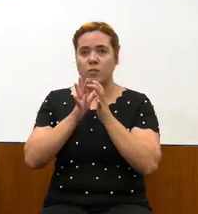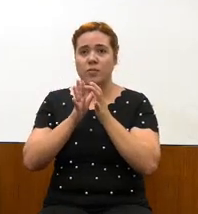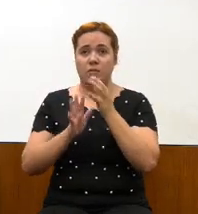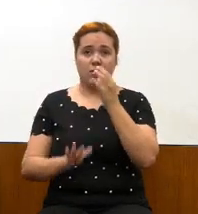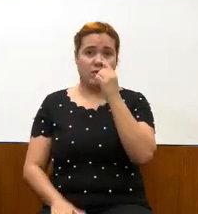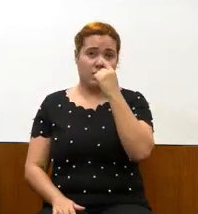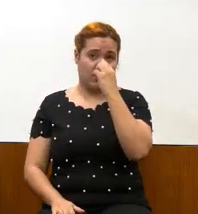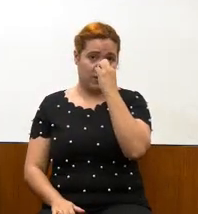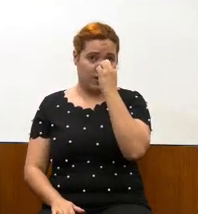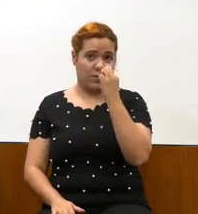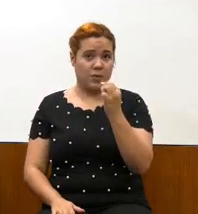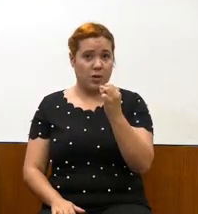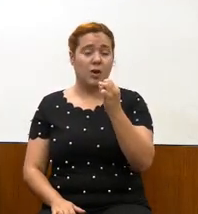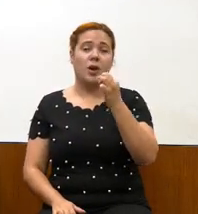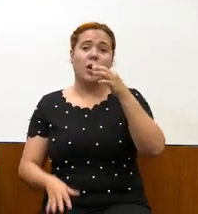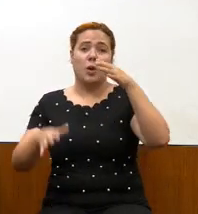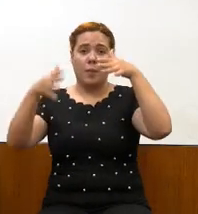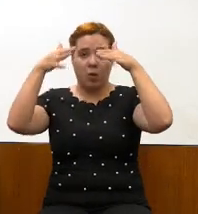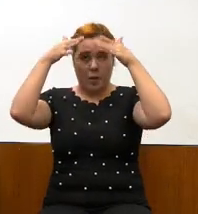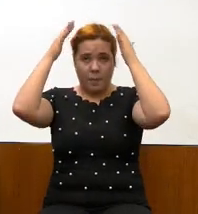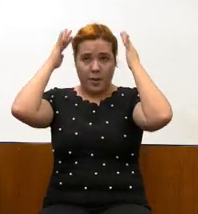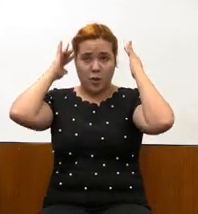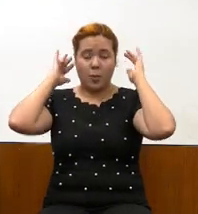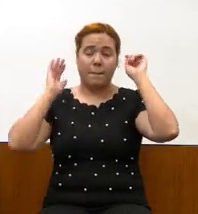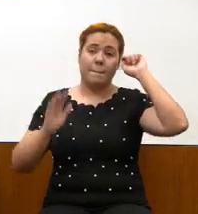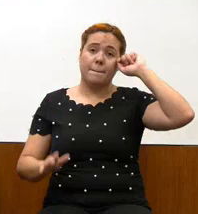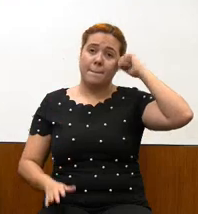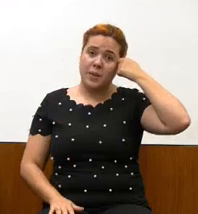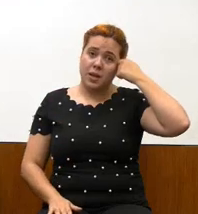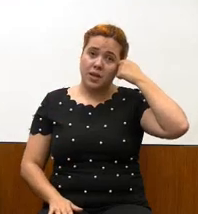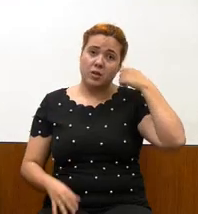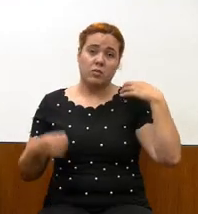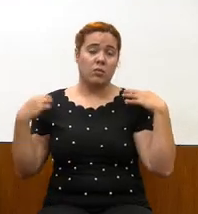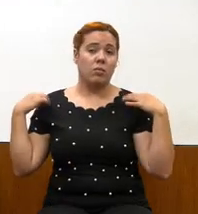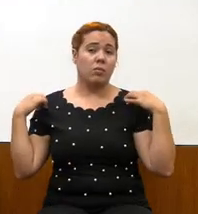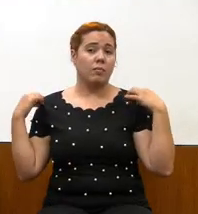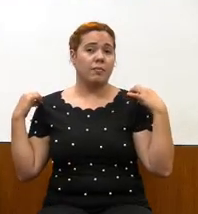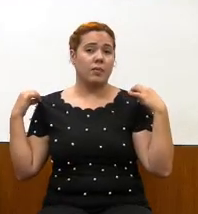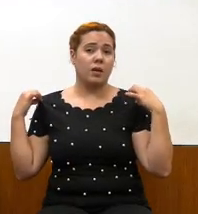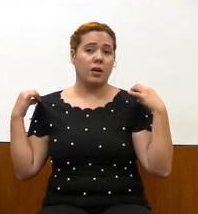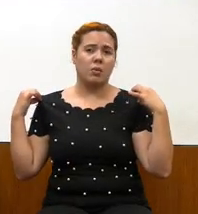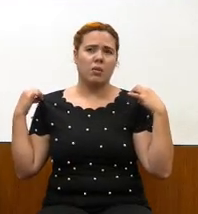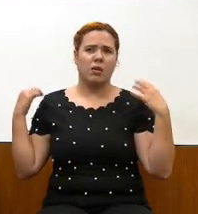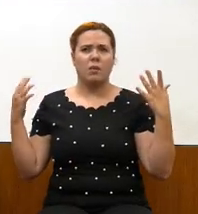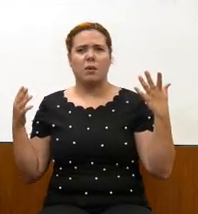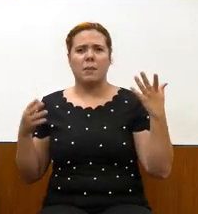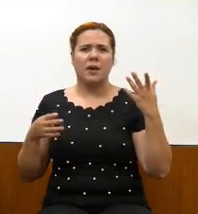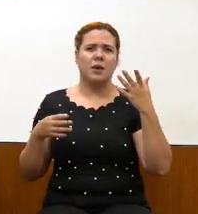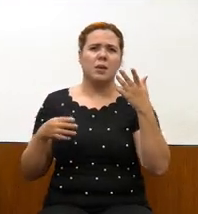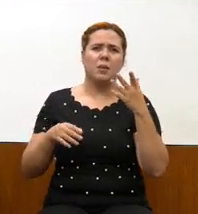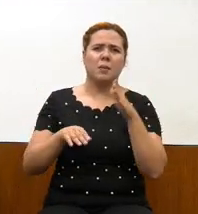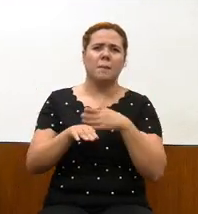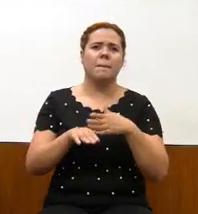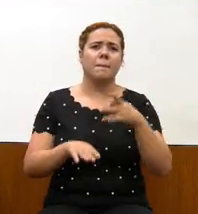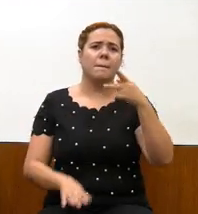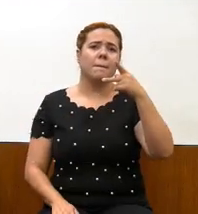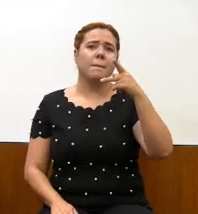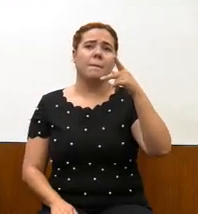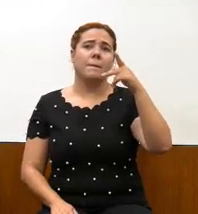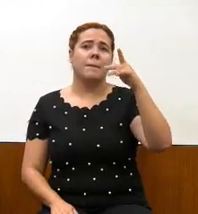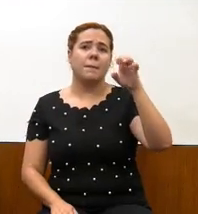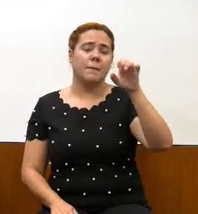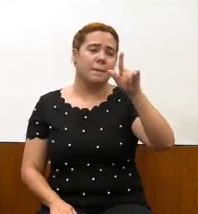pouco avantajado, estou vestido com uma blusa meio parda, que também é a minha cor, que eu